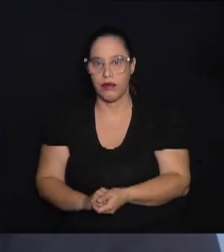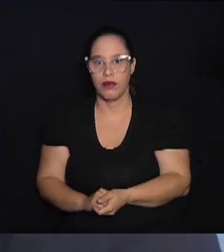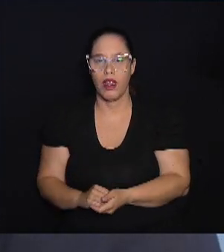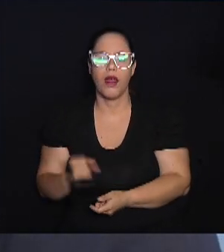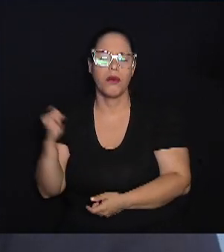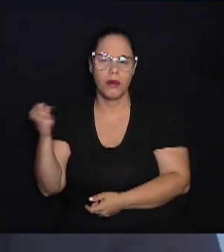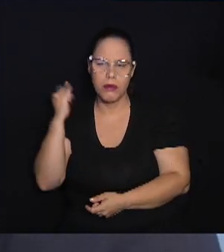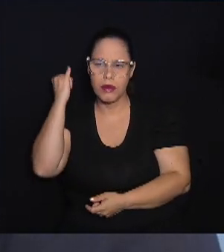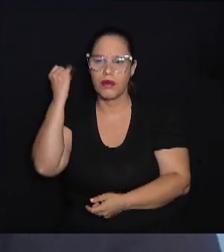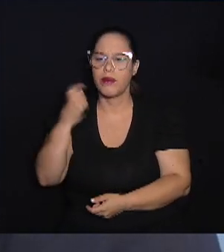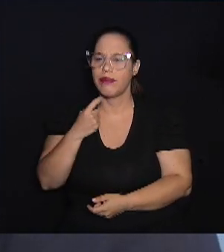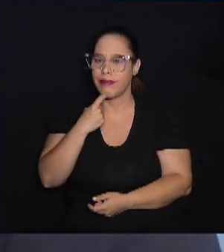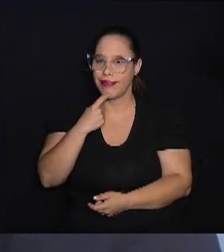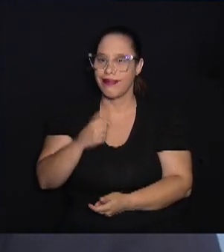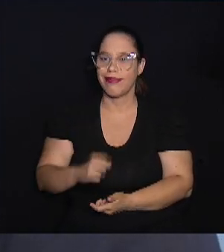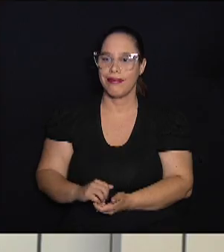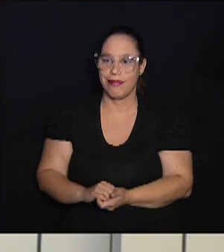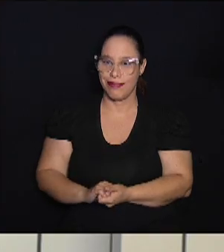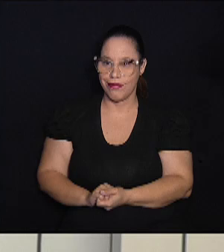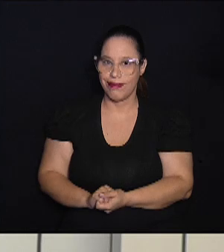para a cidade.